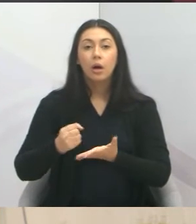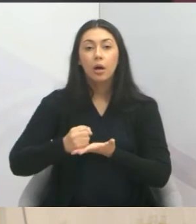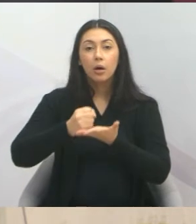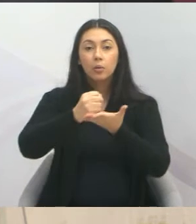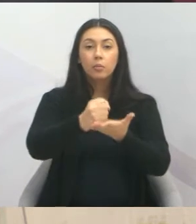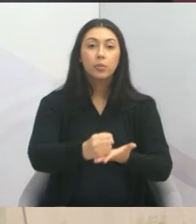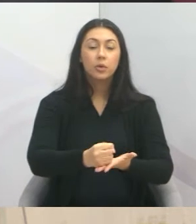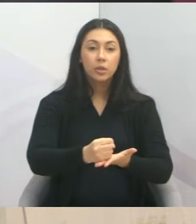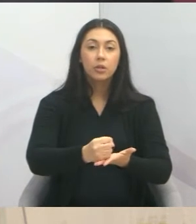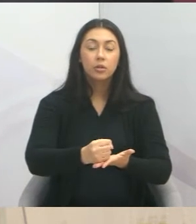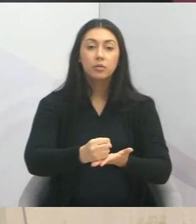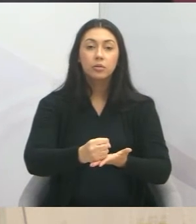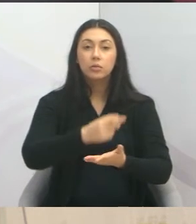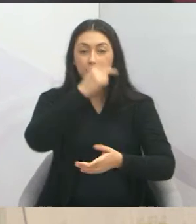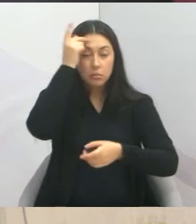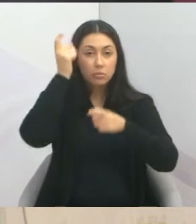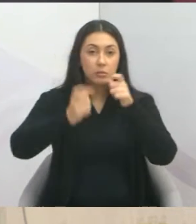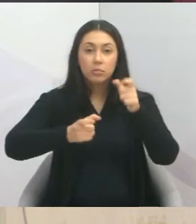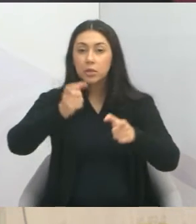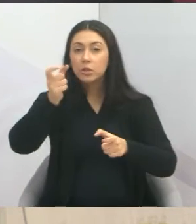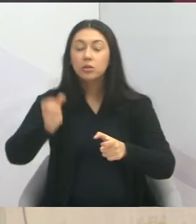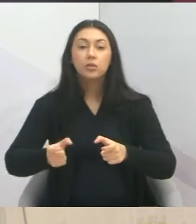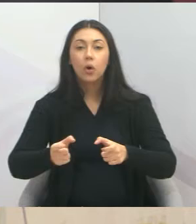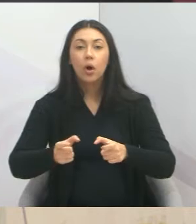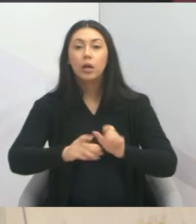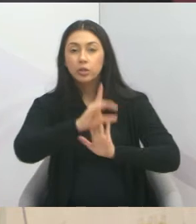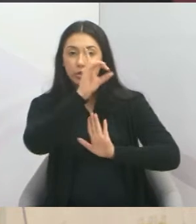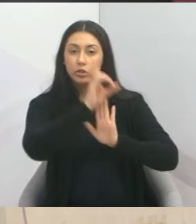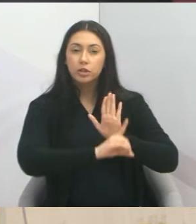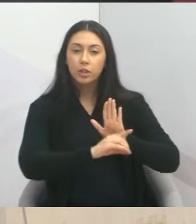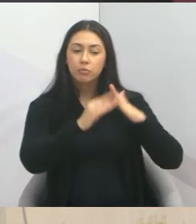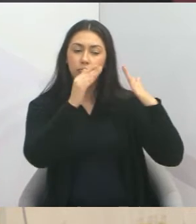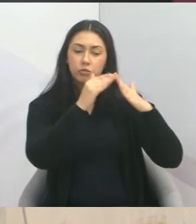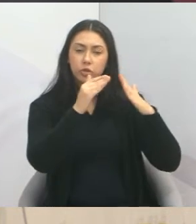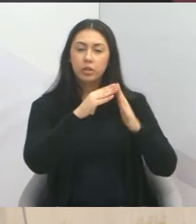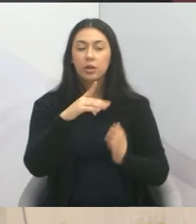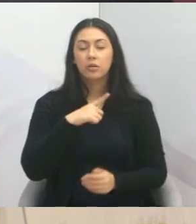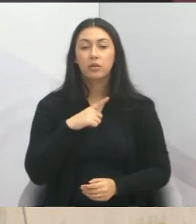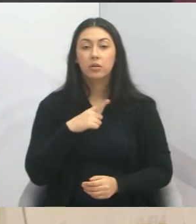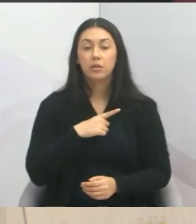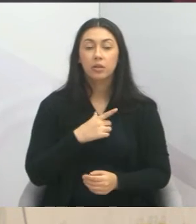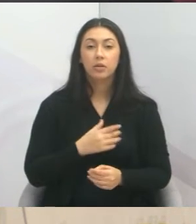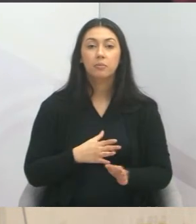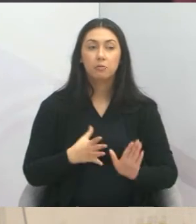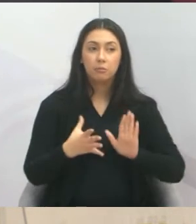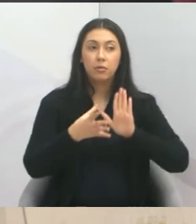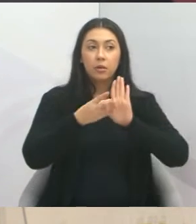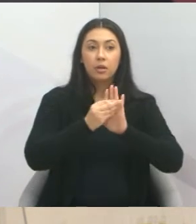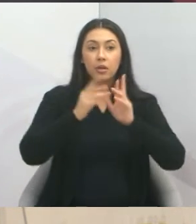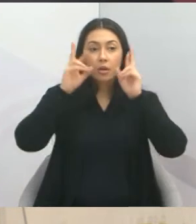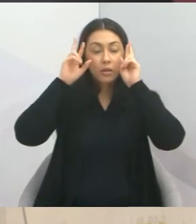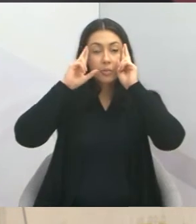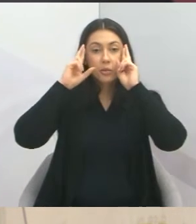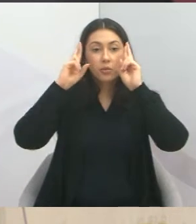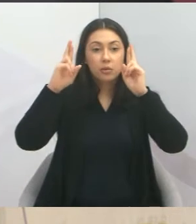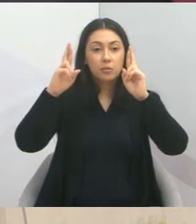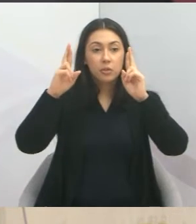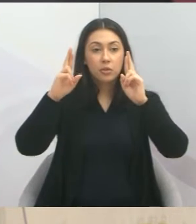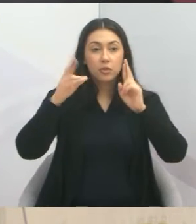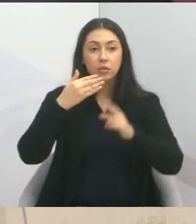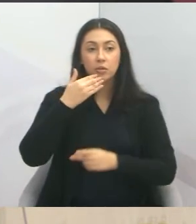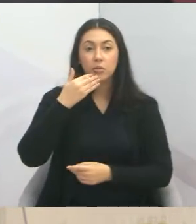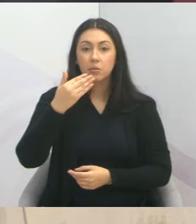da jurisprudência em relação ao direito condicional de moradia feitas ser registro respeitosamente